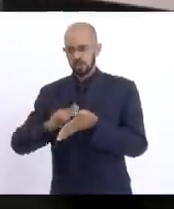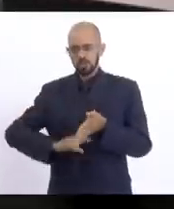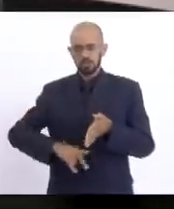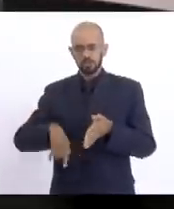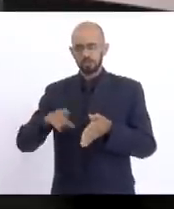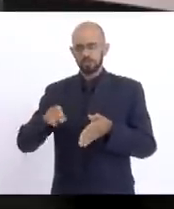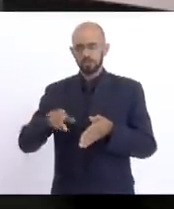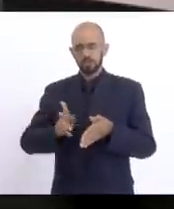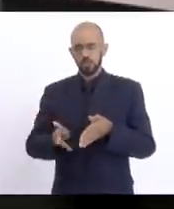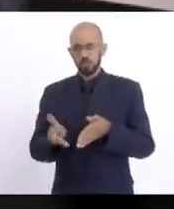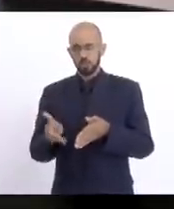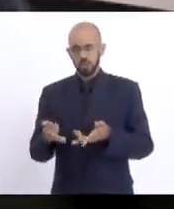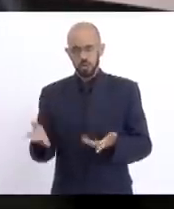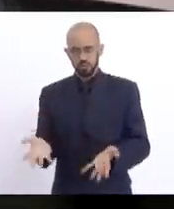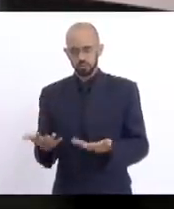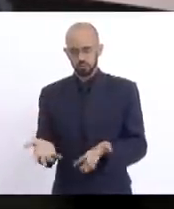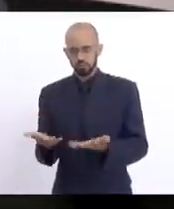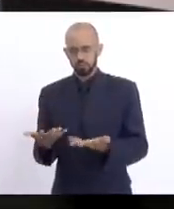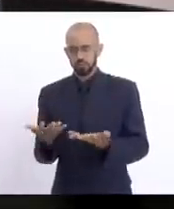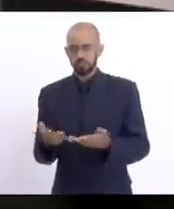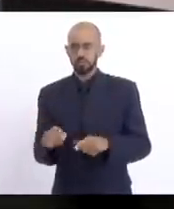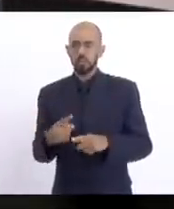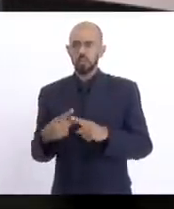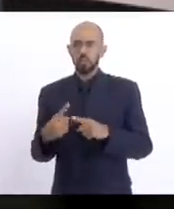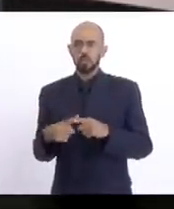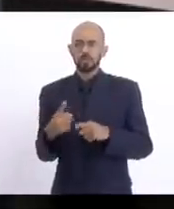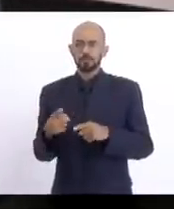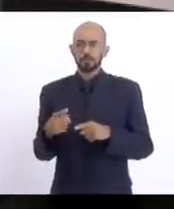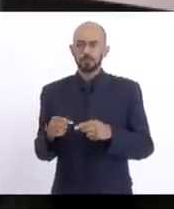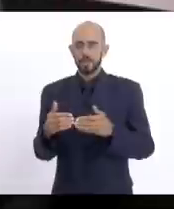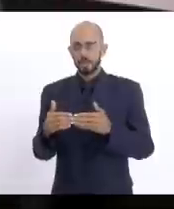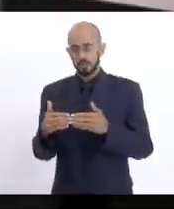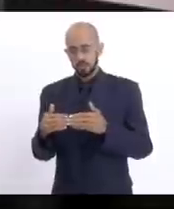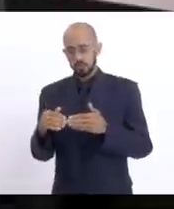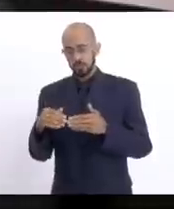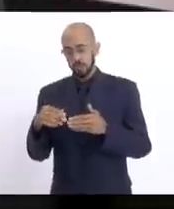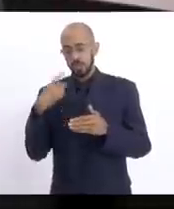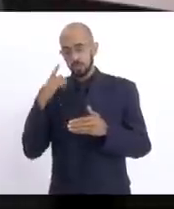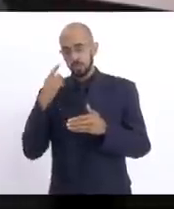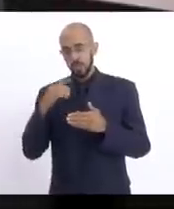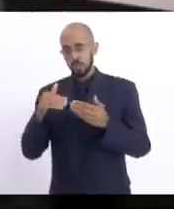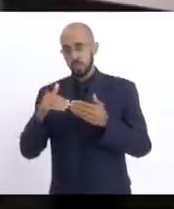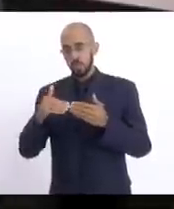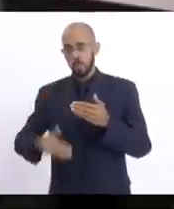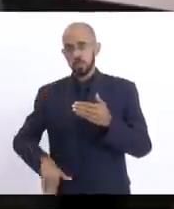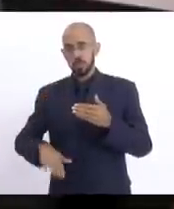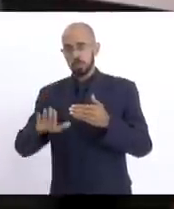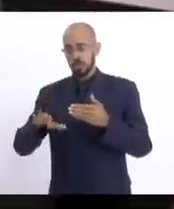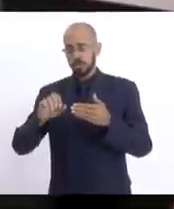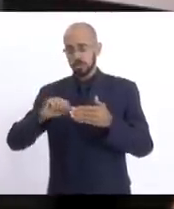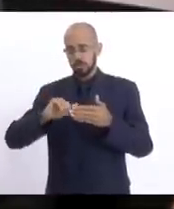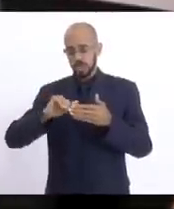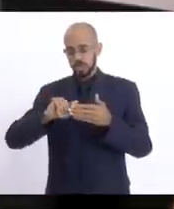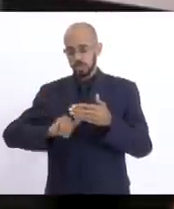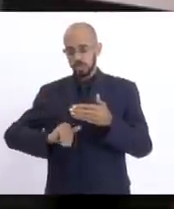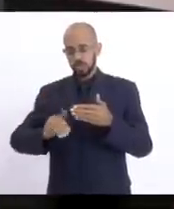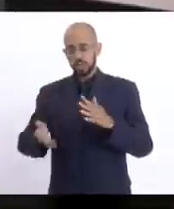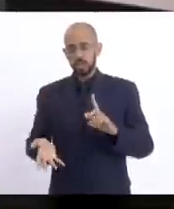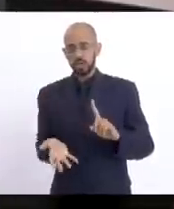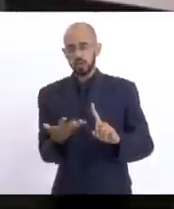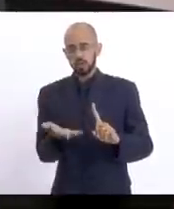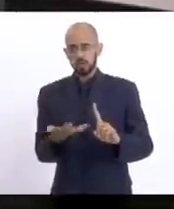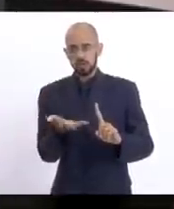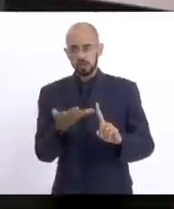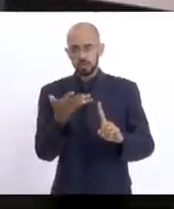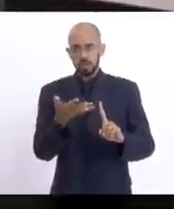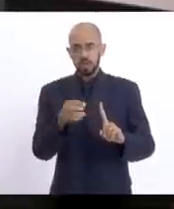os seus incentivos. Porque tem muita gente contra o incentivo, presidente. Tira o incentivo dessas empresas, vão acabar